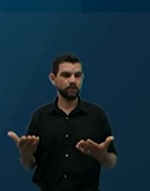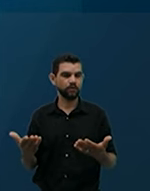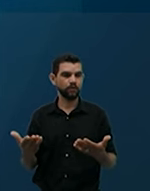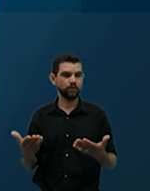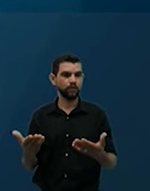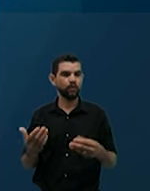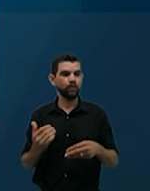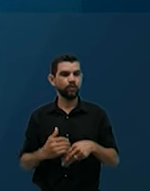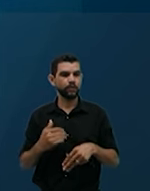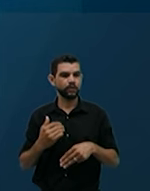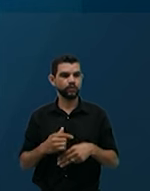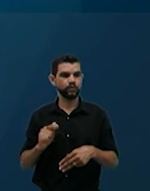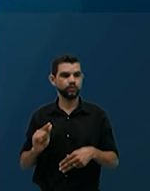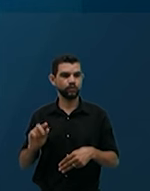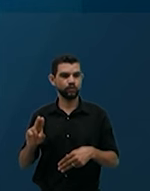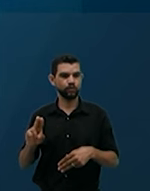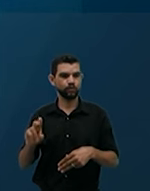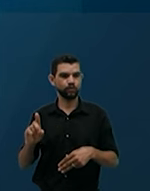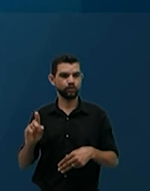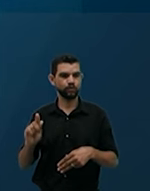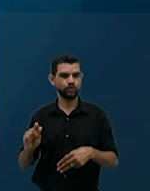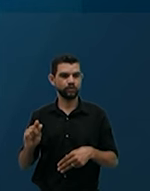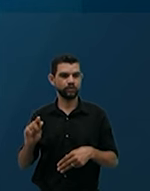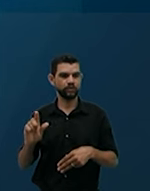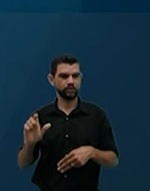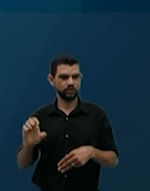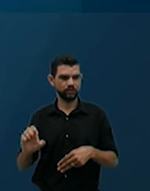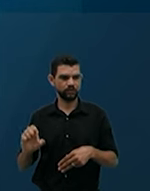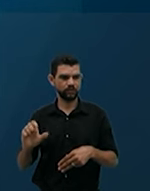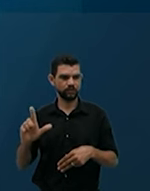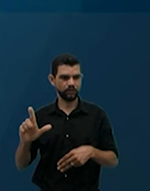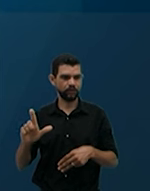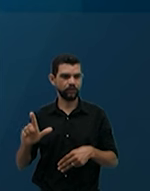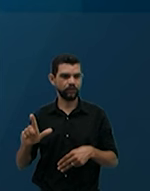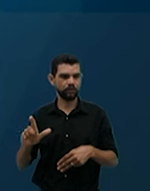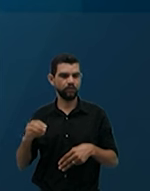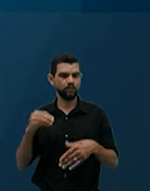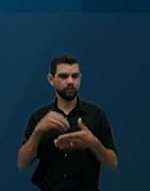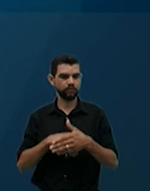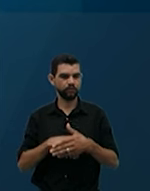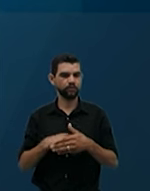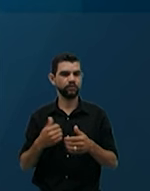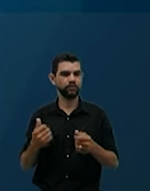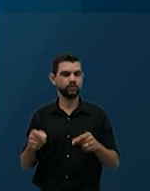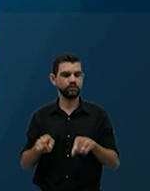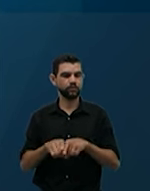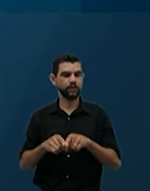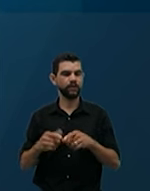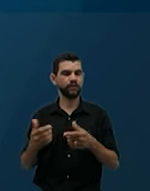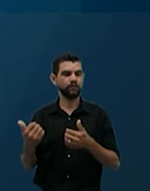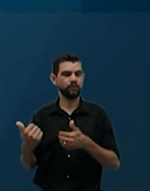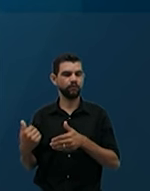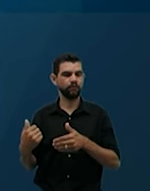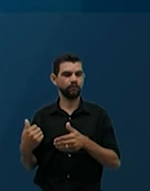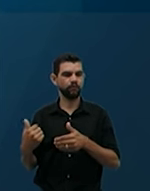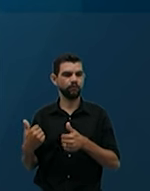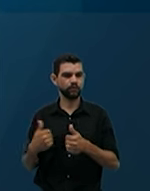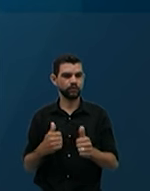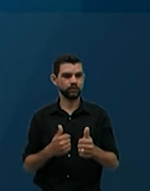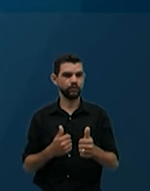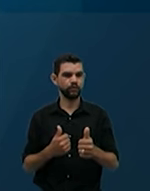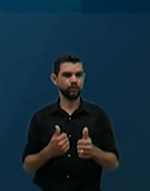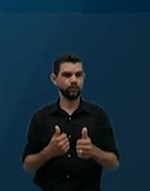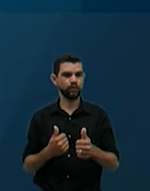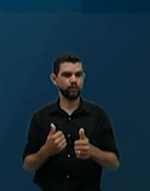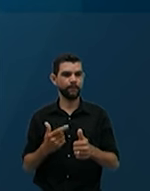ao recurso, foi acompanhado pelo ministro Afrânio e acompanhado agora pelo ministro Falcão. O ministro Paulo